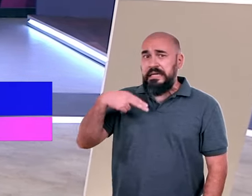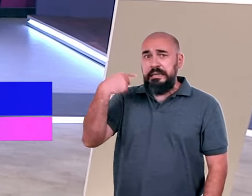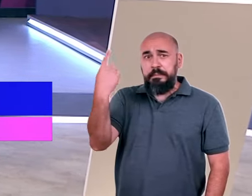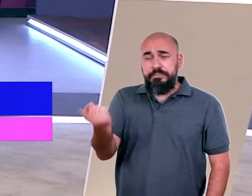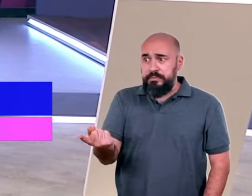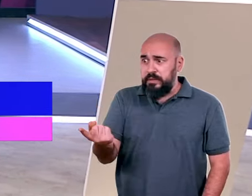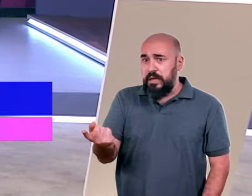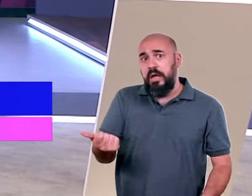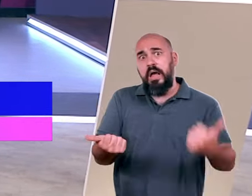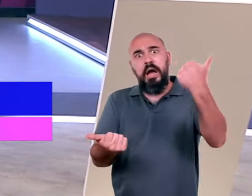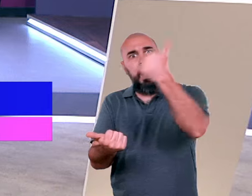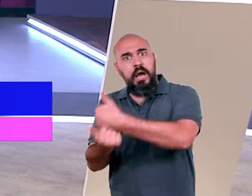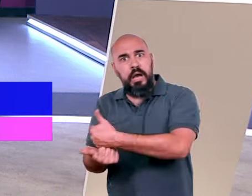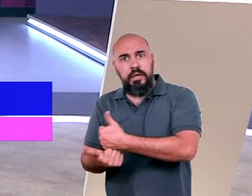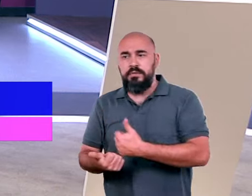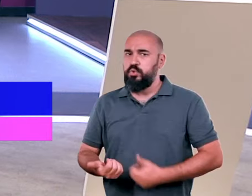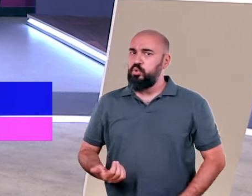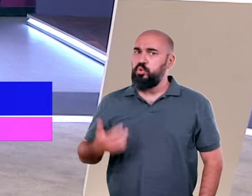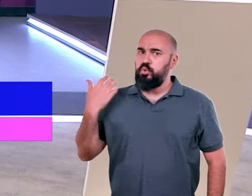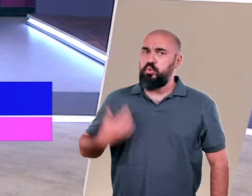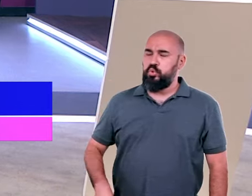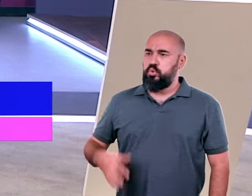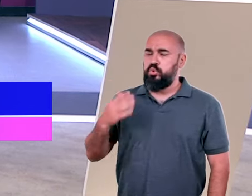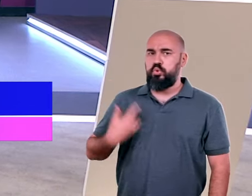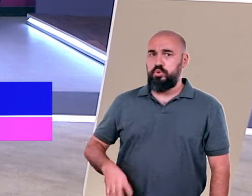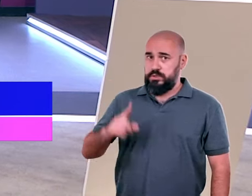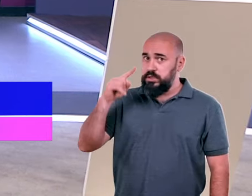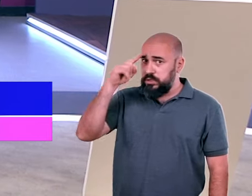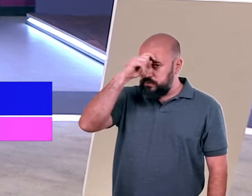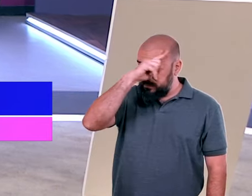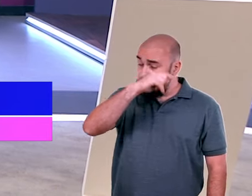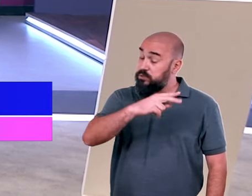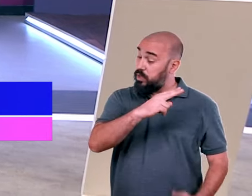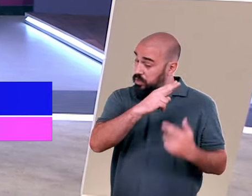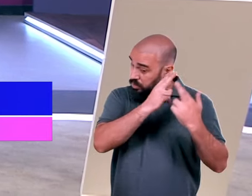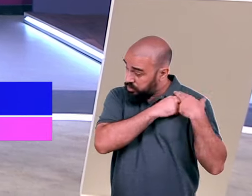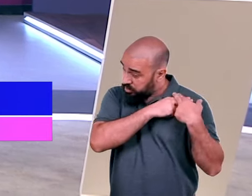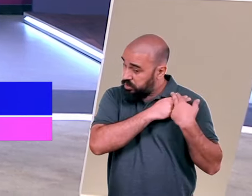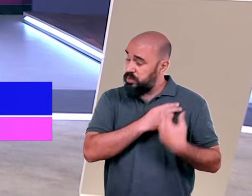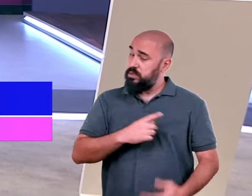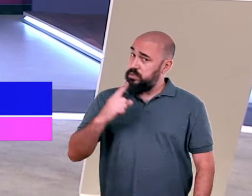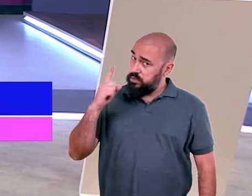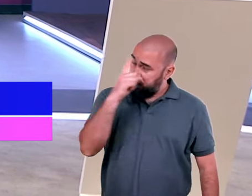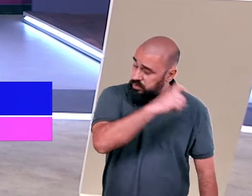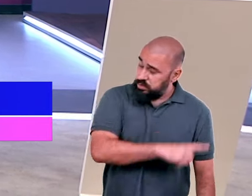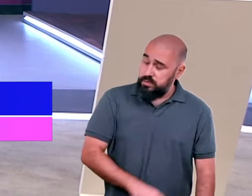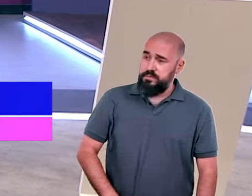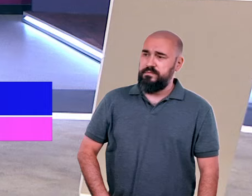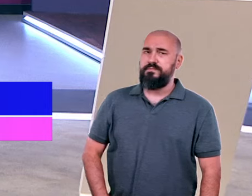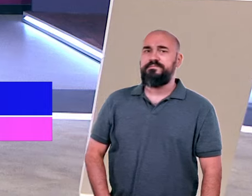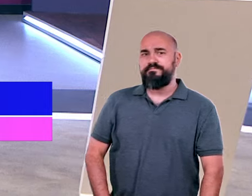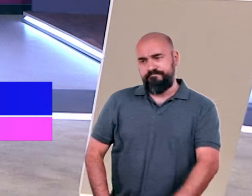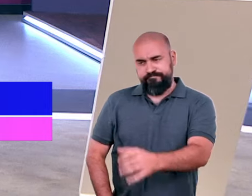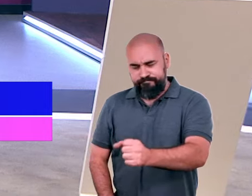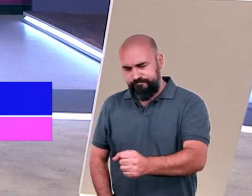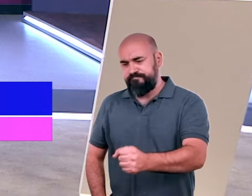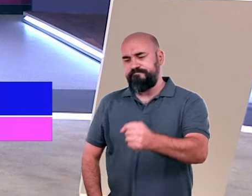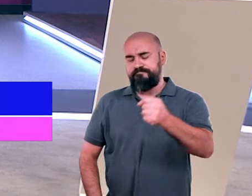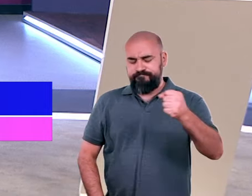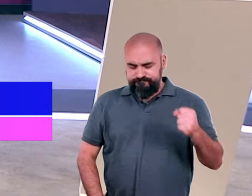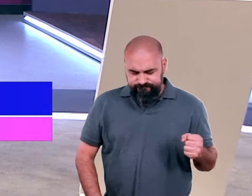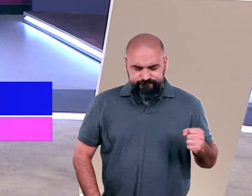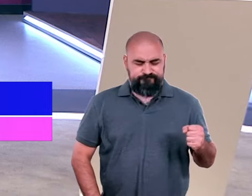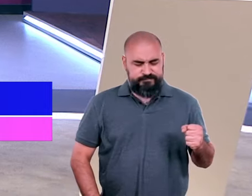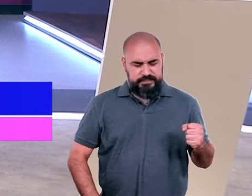uma responsabilidade pequena, era algo muito grande e difícil. E então, Josué recebe de